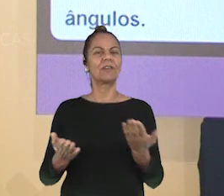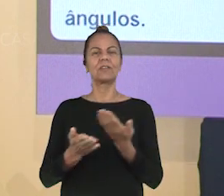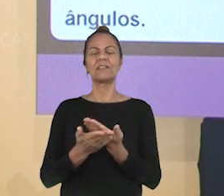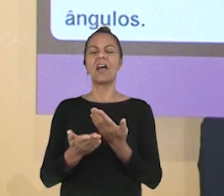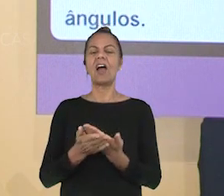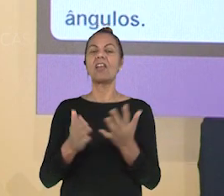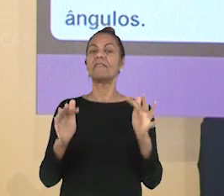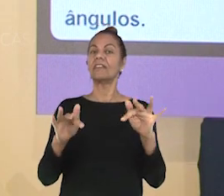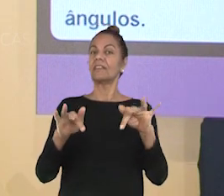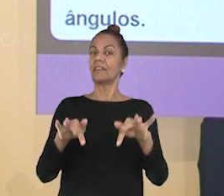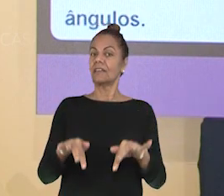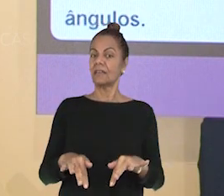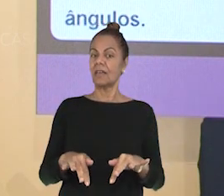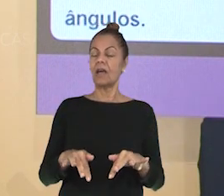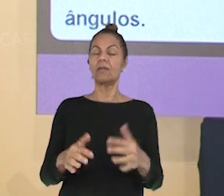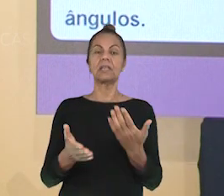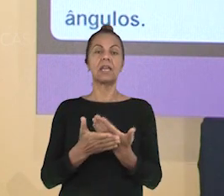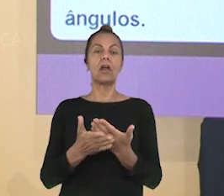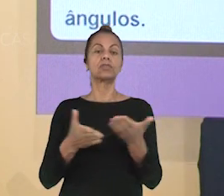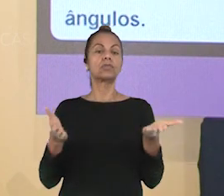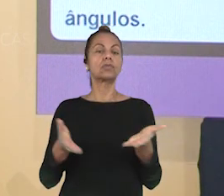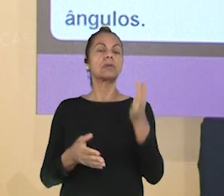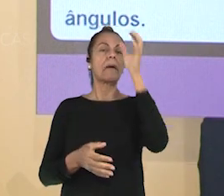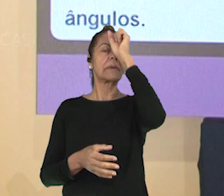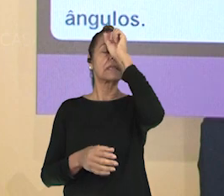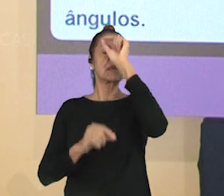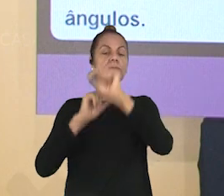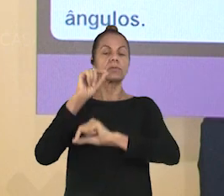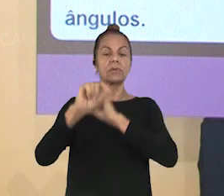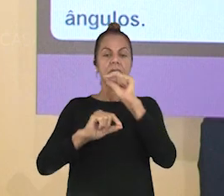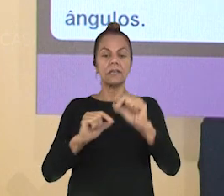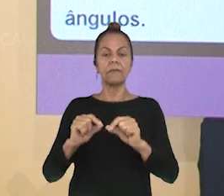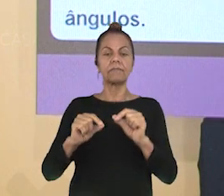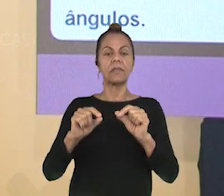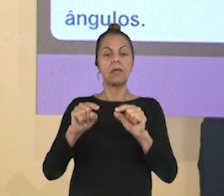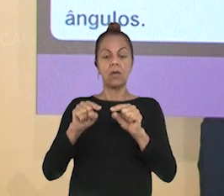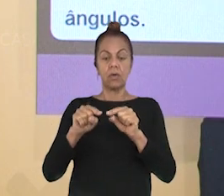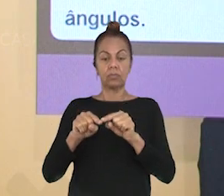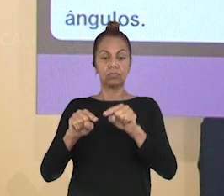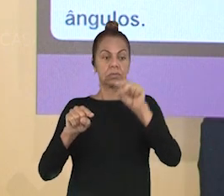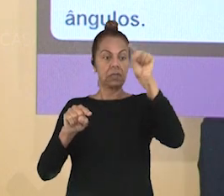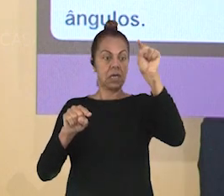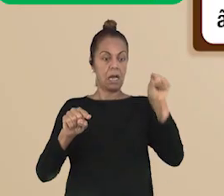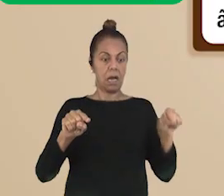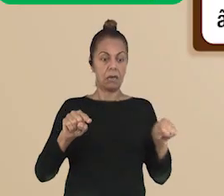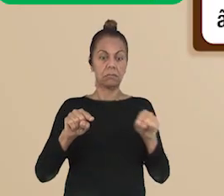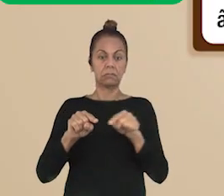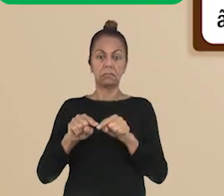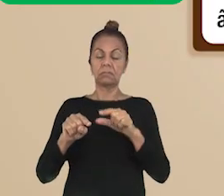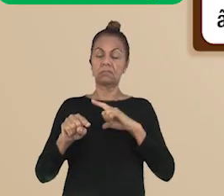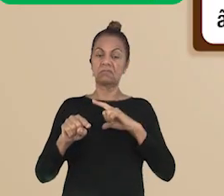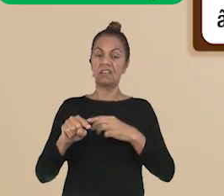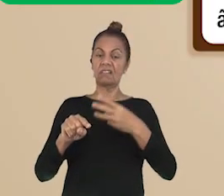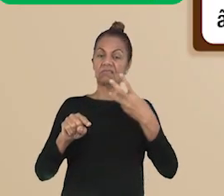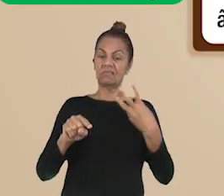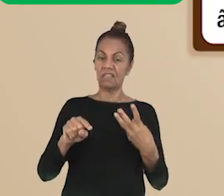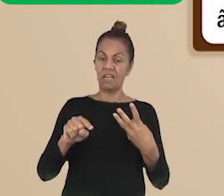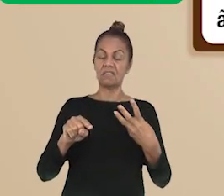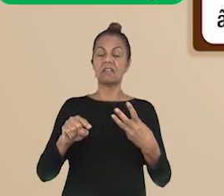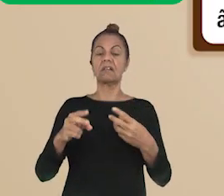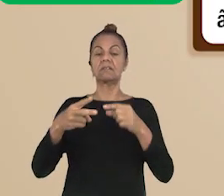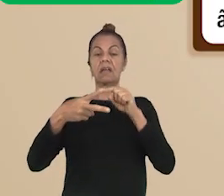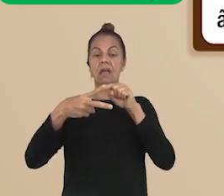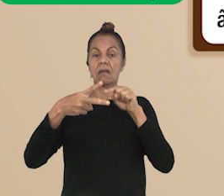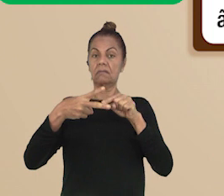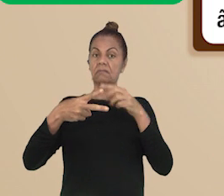Muito bem, pessoal, nossa aula está chegando ao fim e na aula de hoje aprendemos que o triângulo é um polígono de